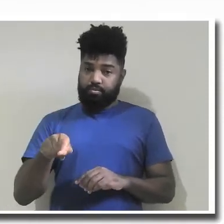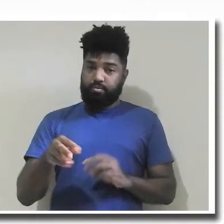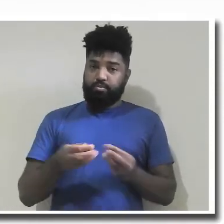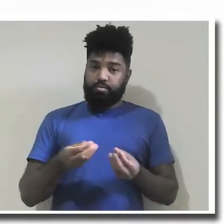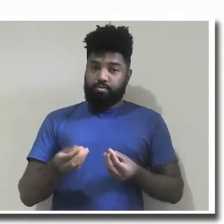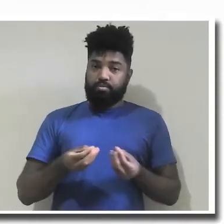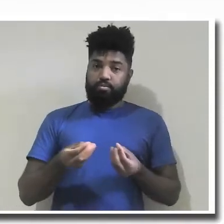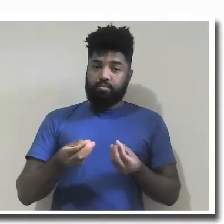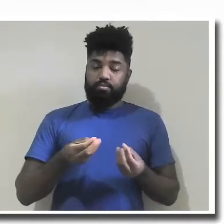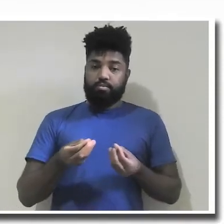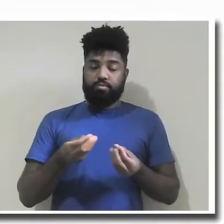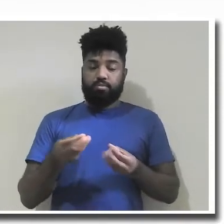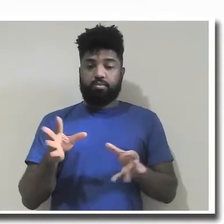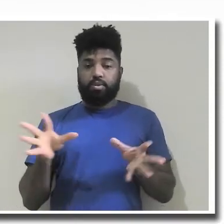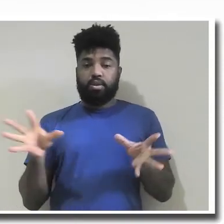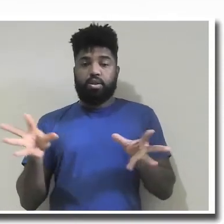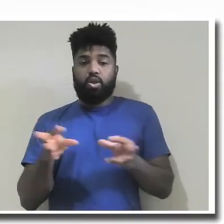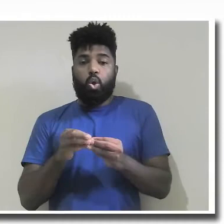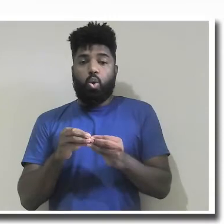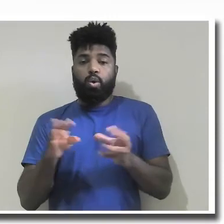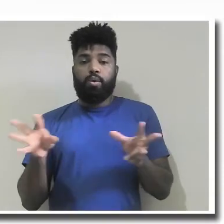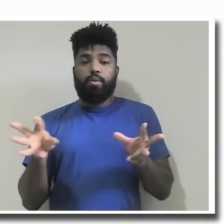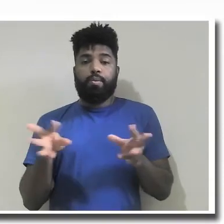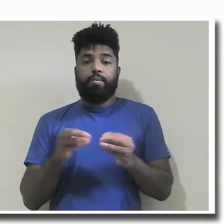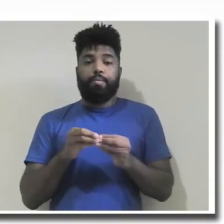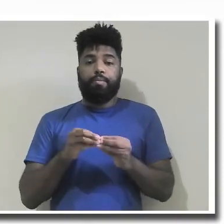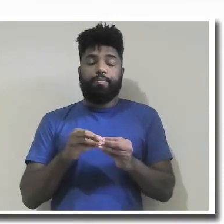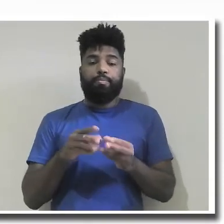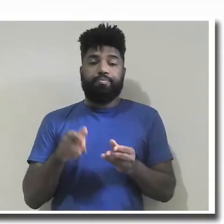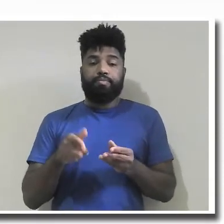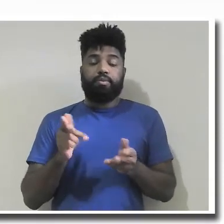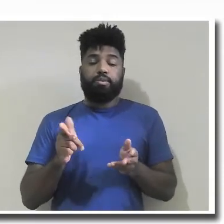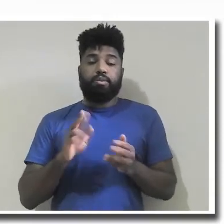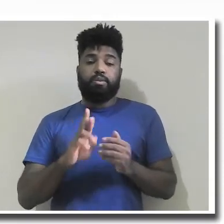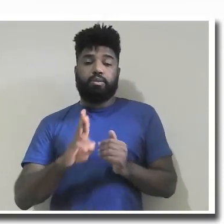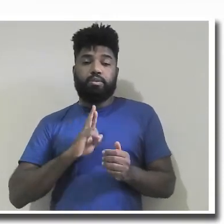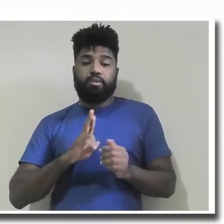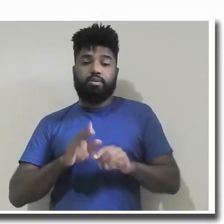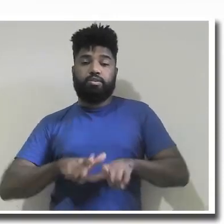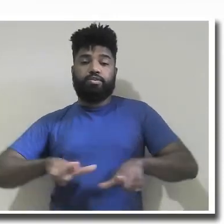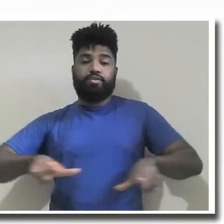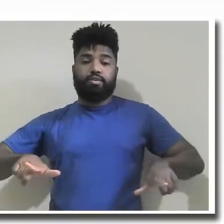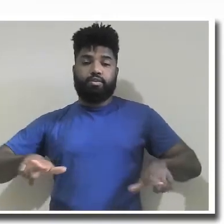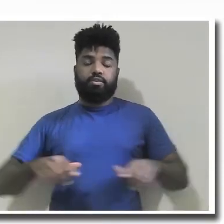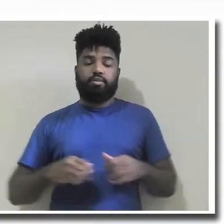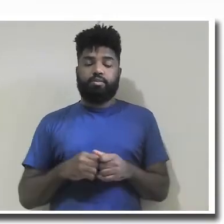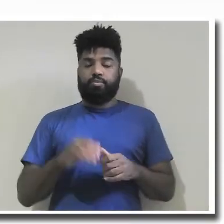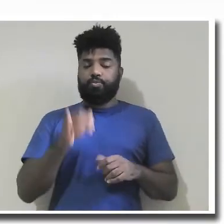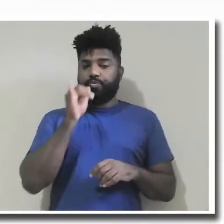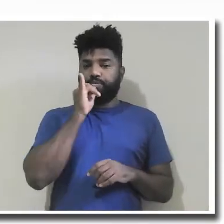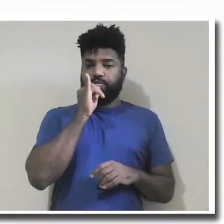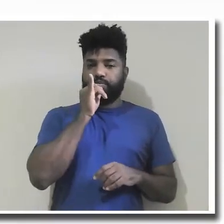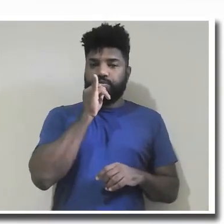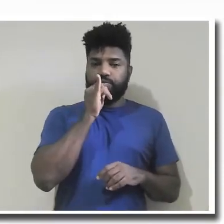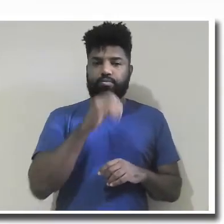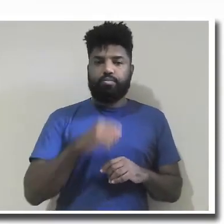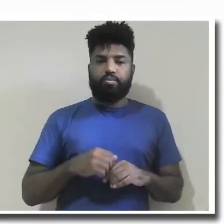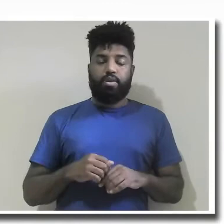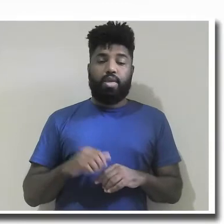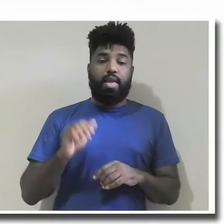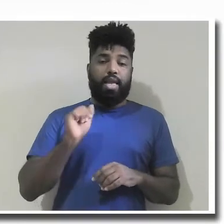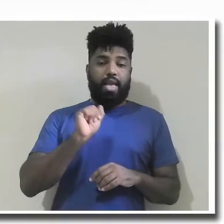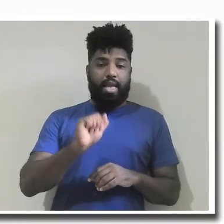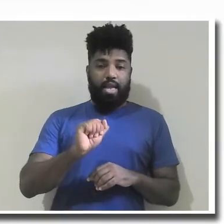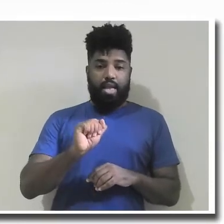a soma desses dois elementos é nula. Como exemplo, tomemos A igual